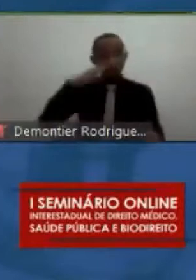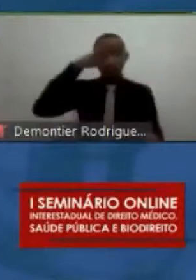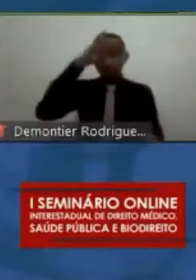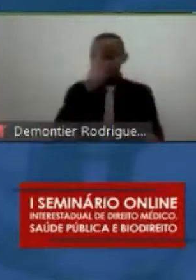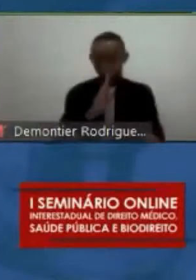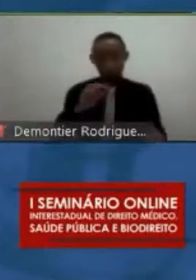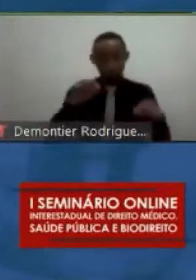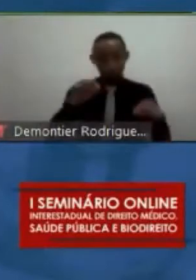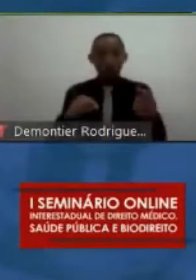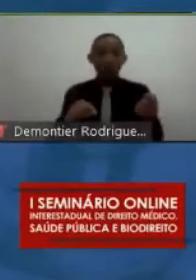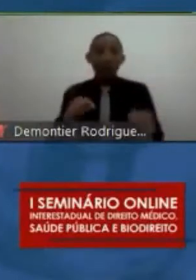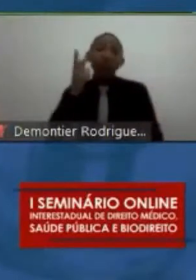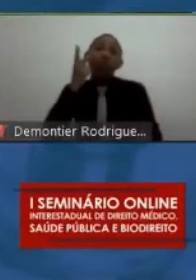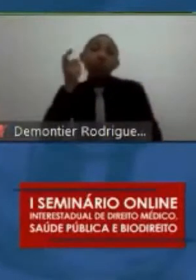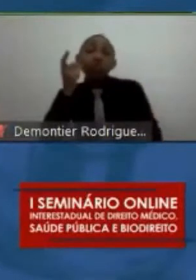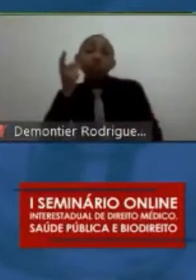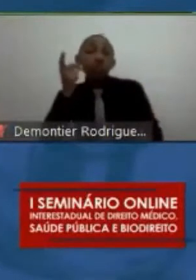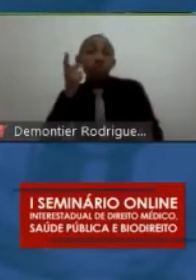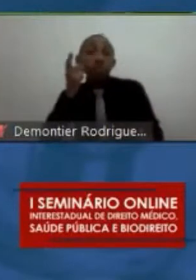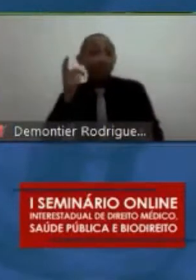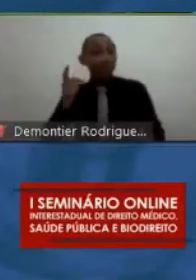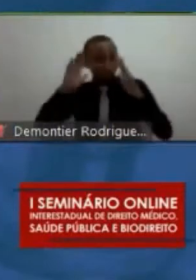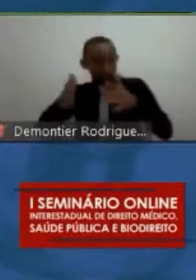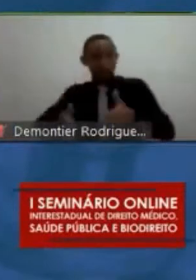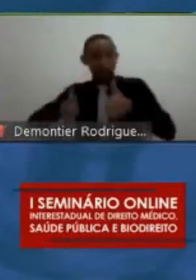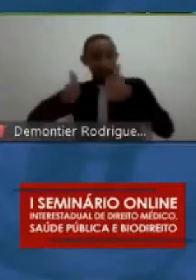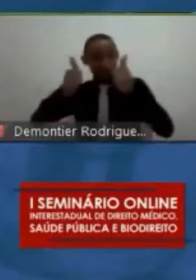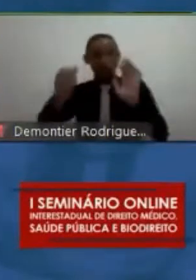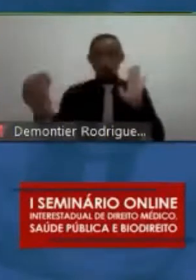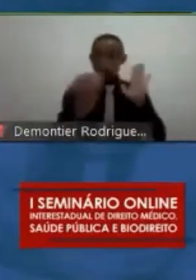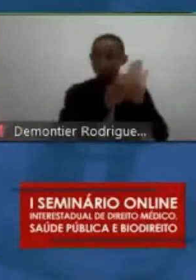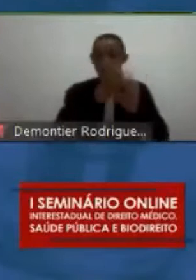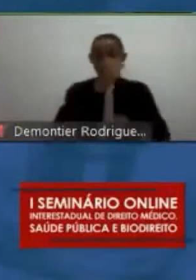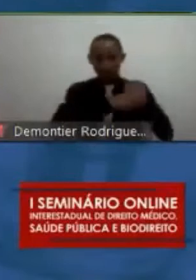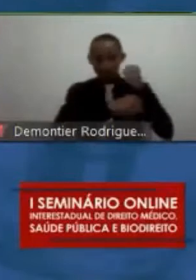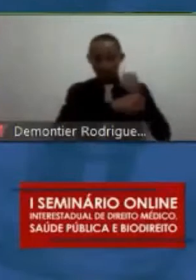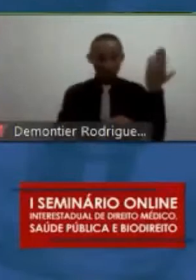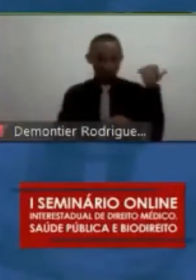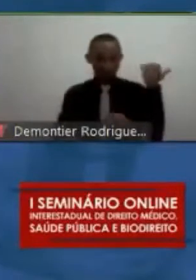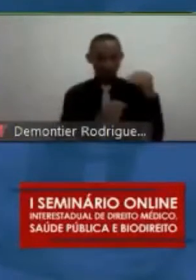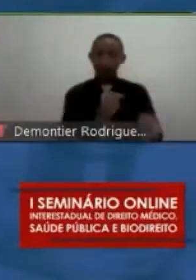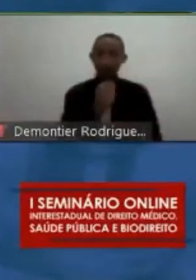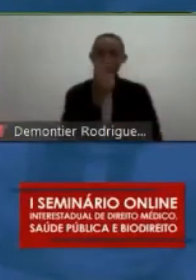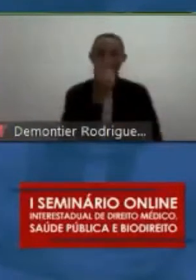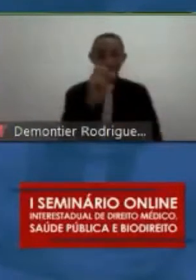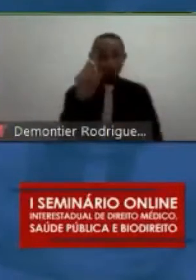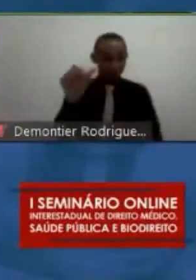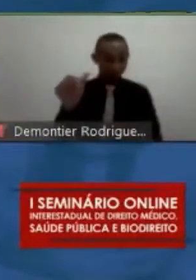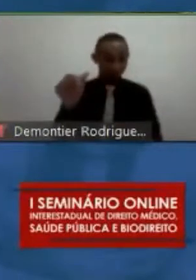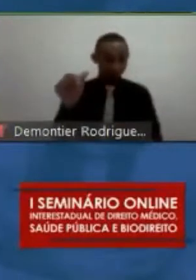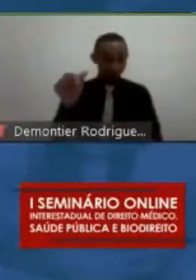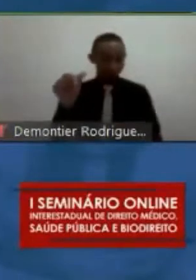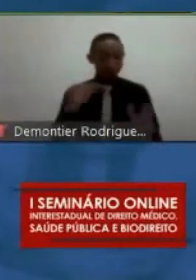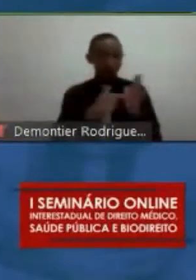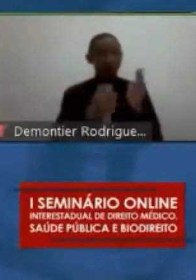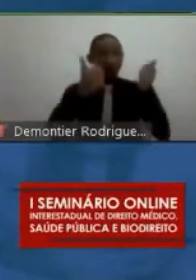dando certo. No estado do Ceará, foi publicado no ano passado, em 2017, uma portaria